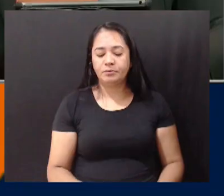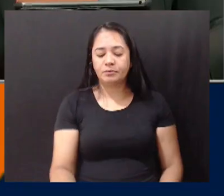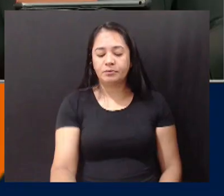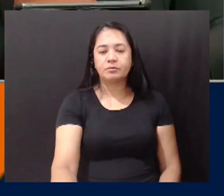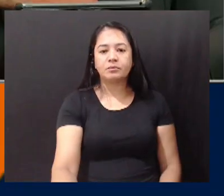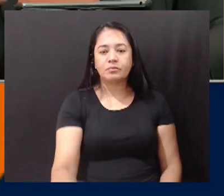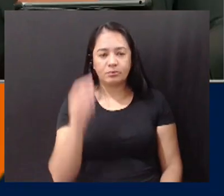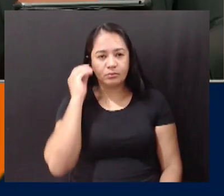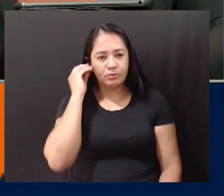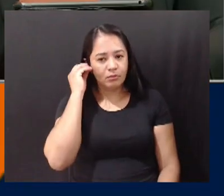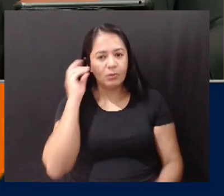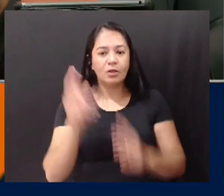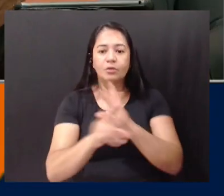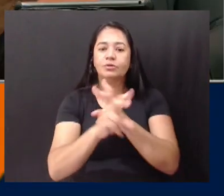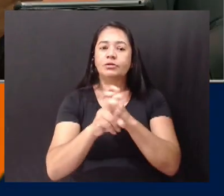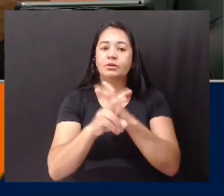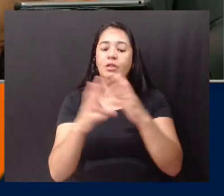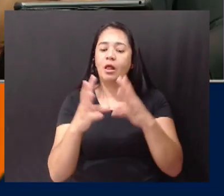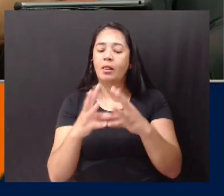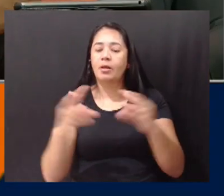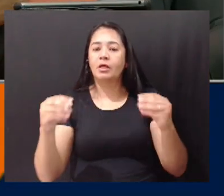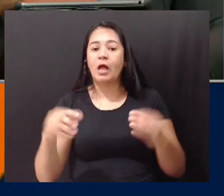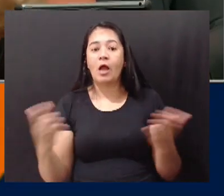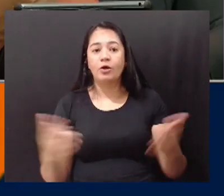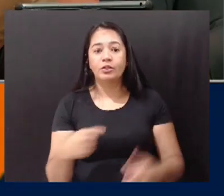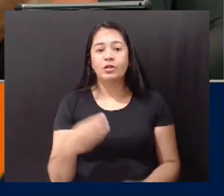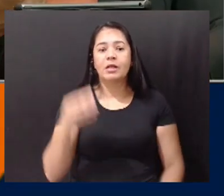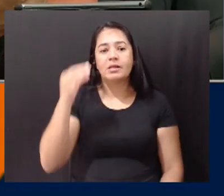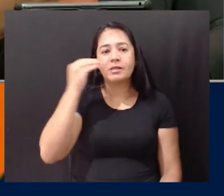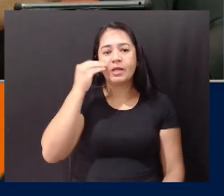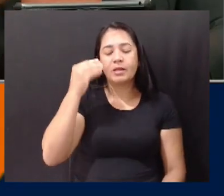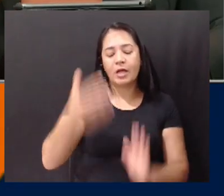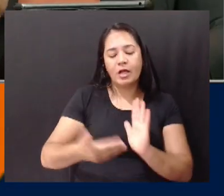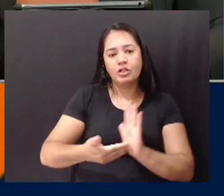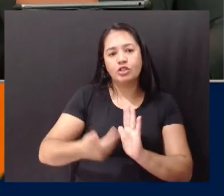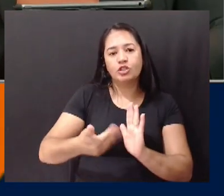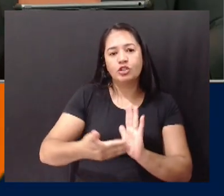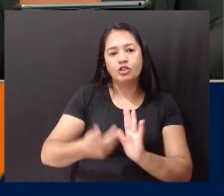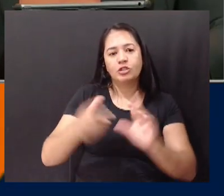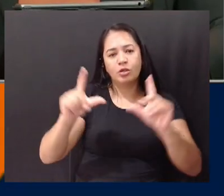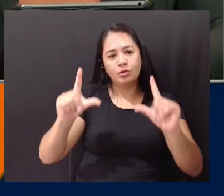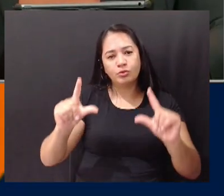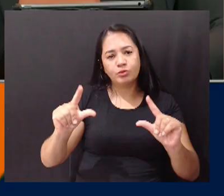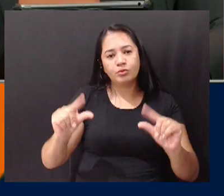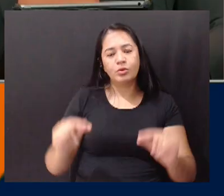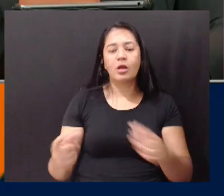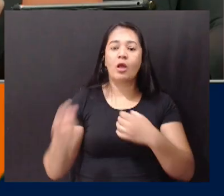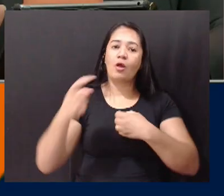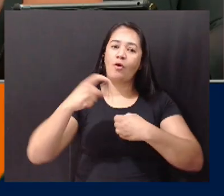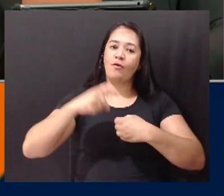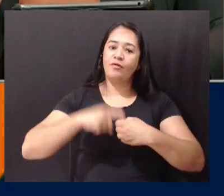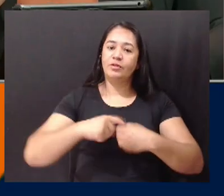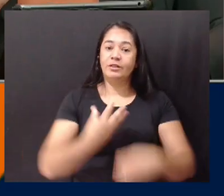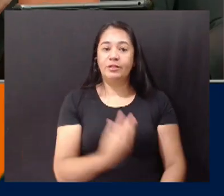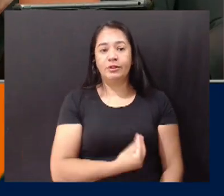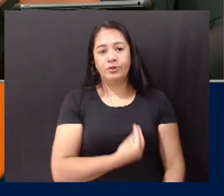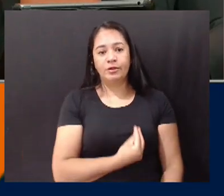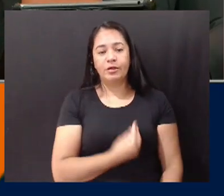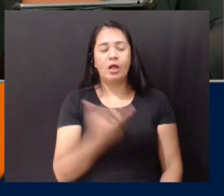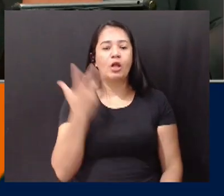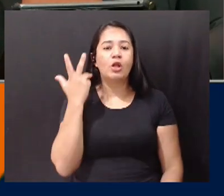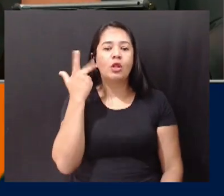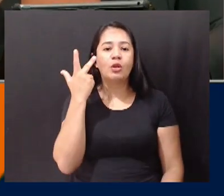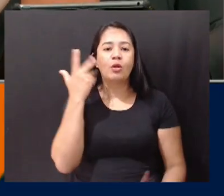vai agora retirar, tentar minimizar e voltar a uma vida normal